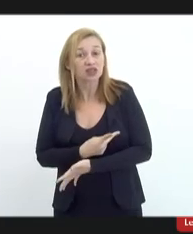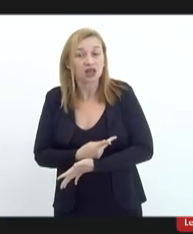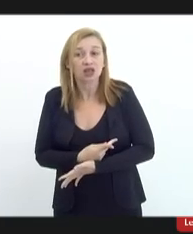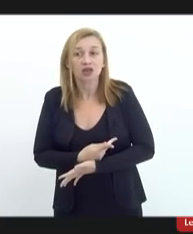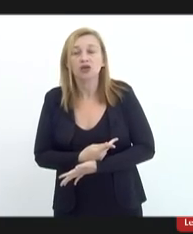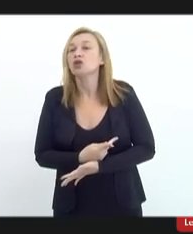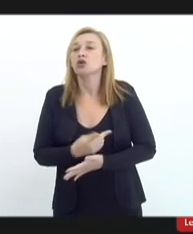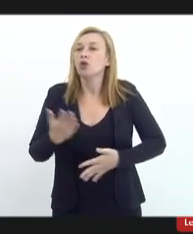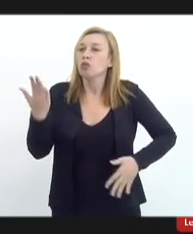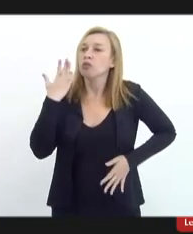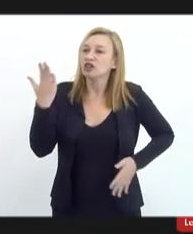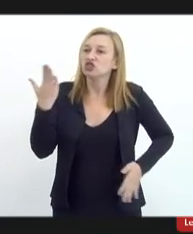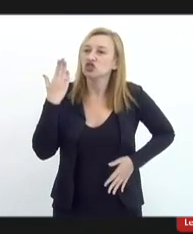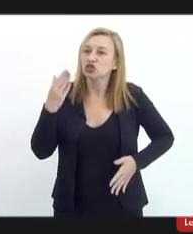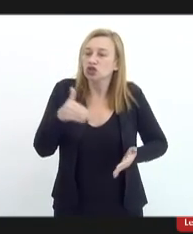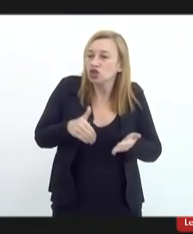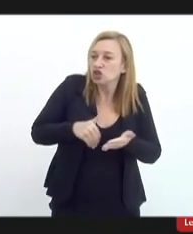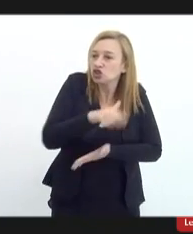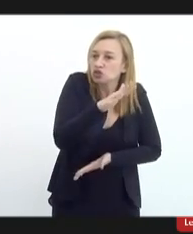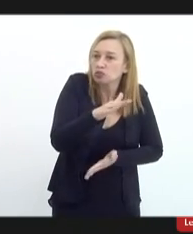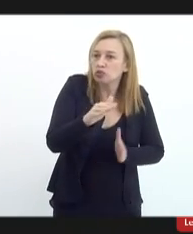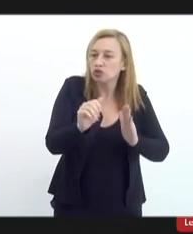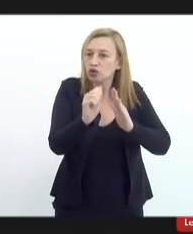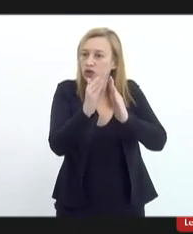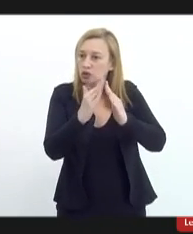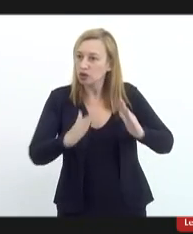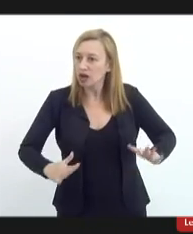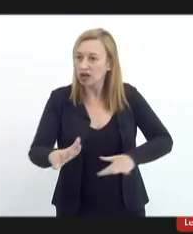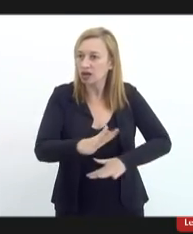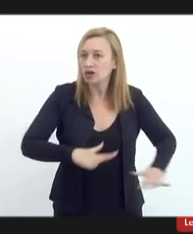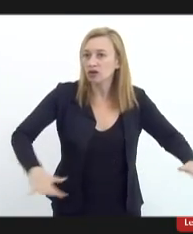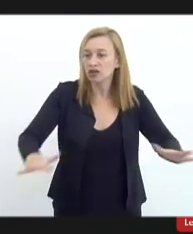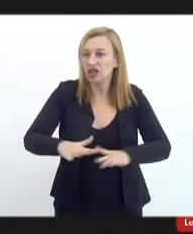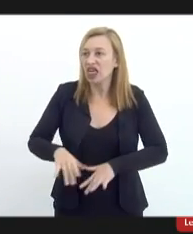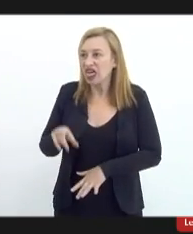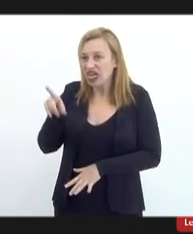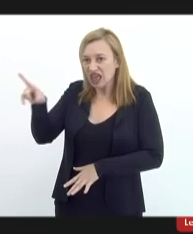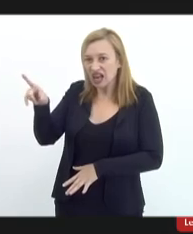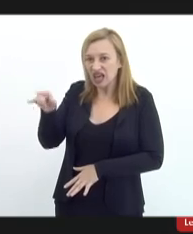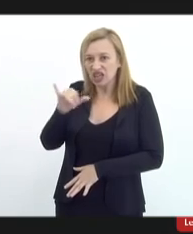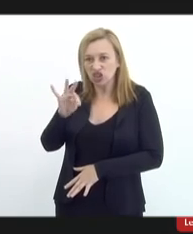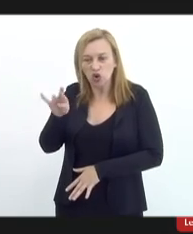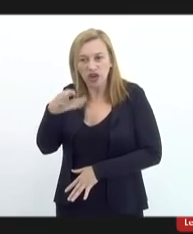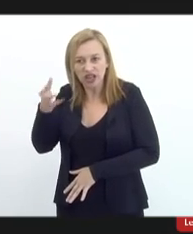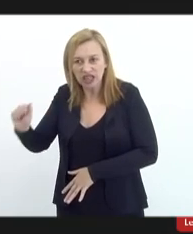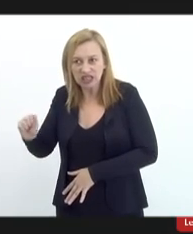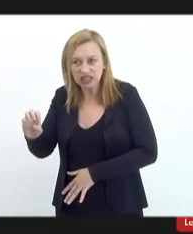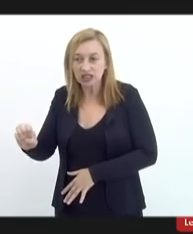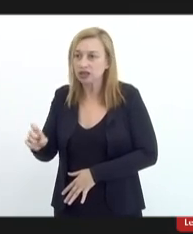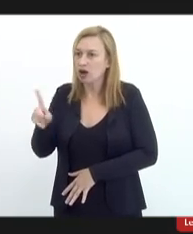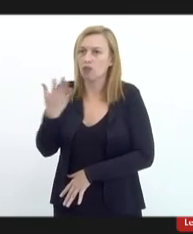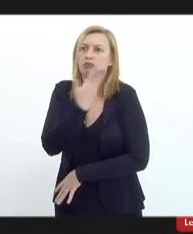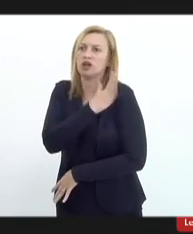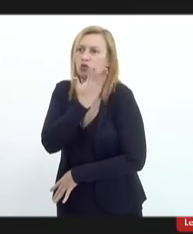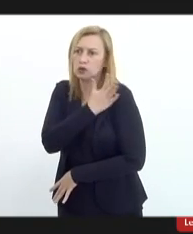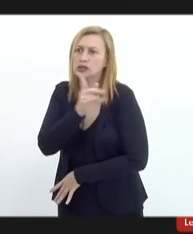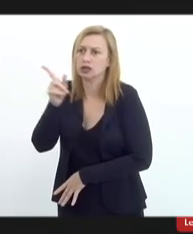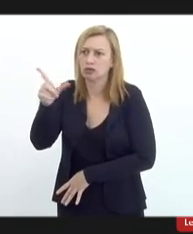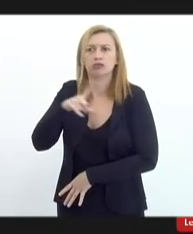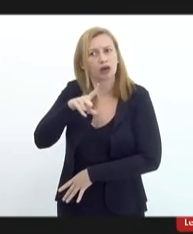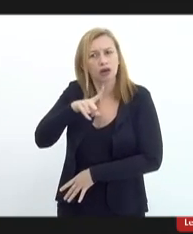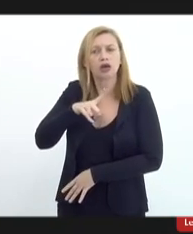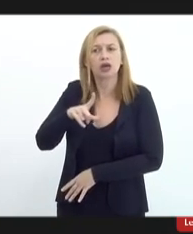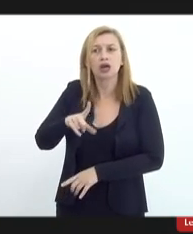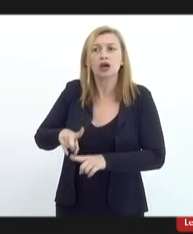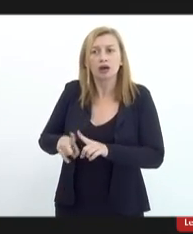O traficante que expulsa o terreiro da comunidade, ele não é um intolerante, ele é um preconceituoso. Claro, ignorante,